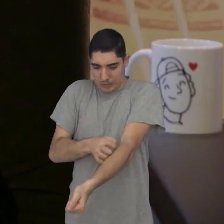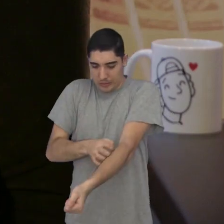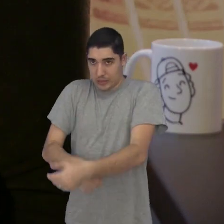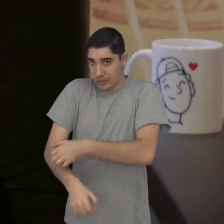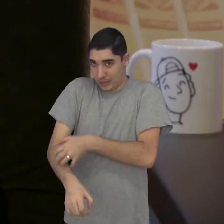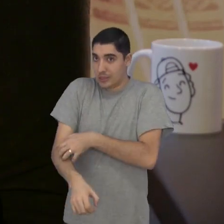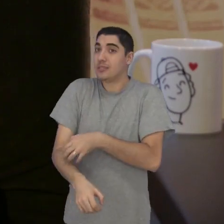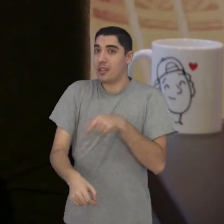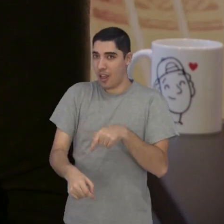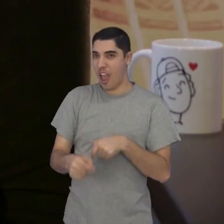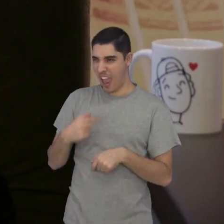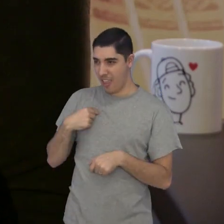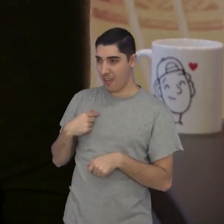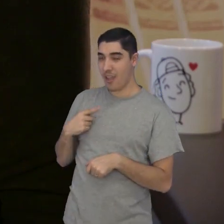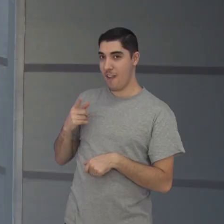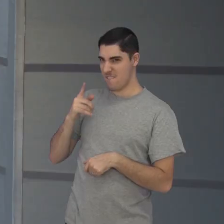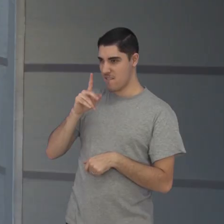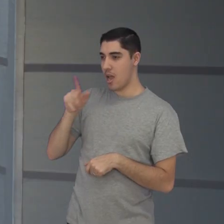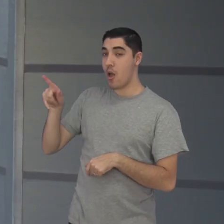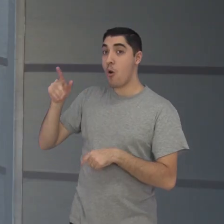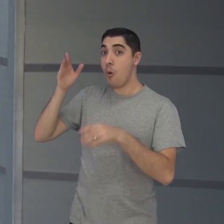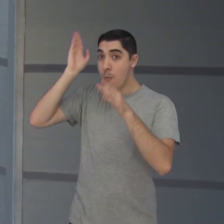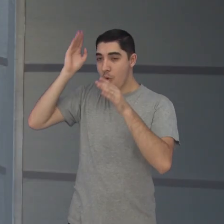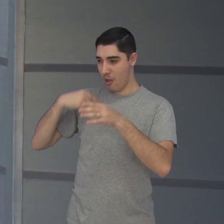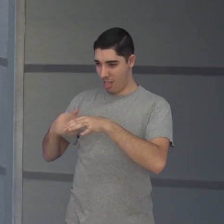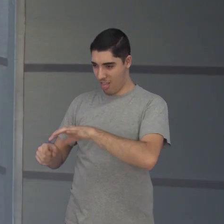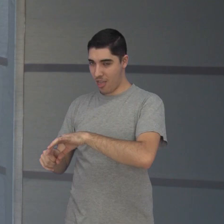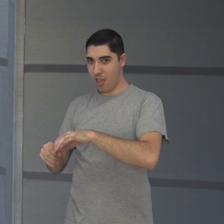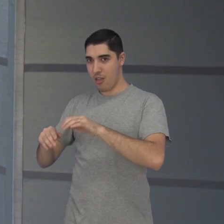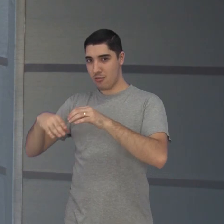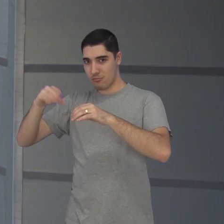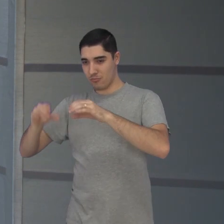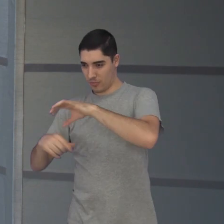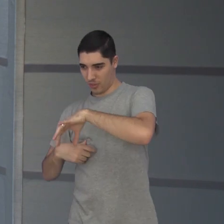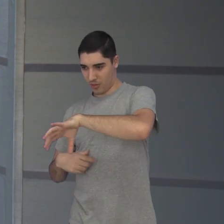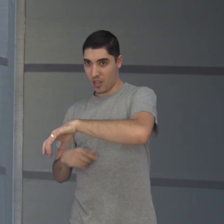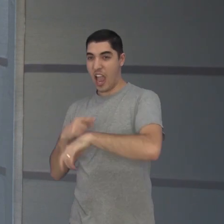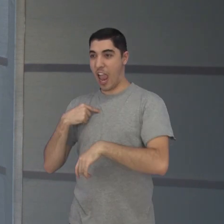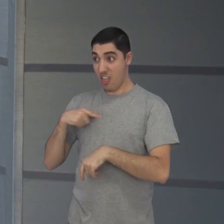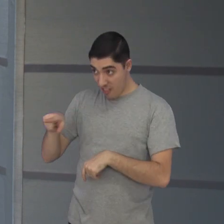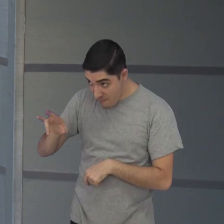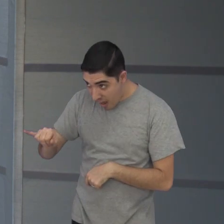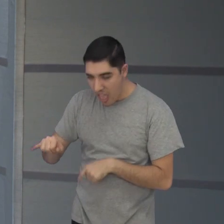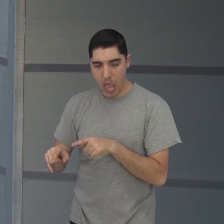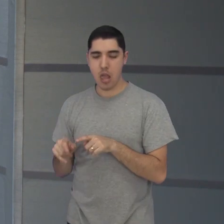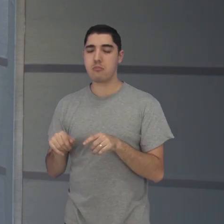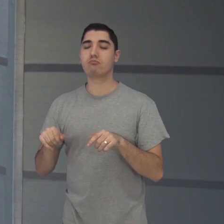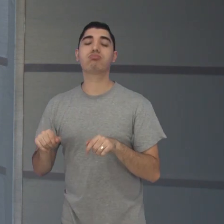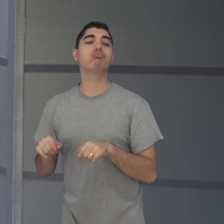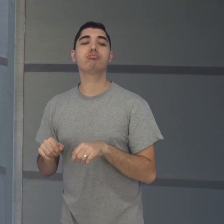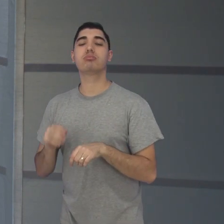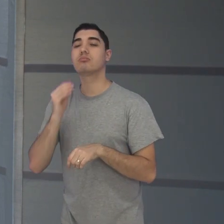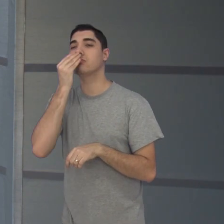mãe. Eu falei, quer ver? Levantei o rabo do burro. Vai ou não vai? Ele, pra mim